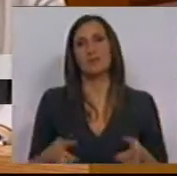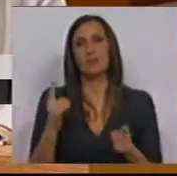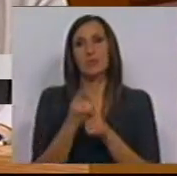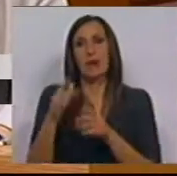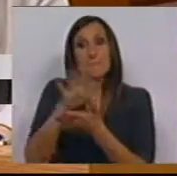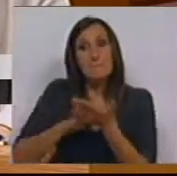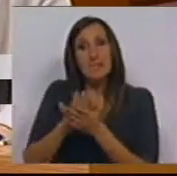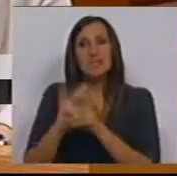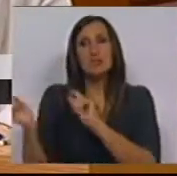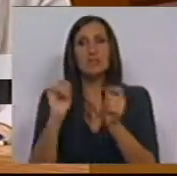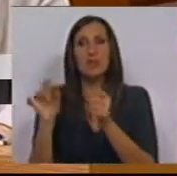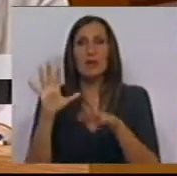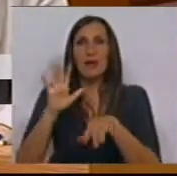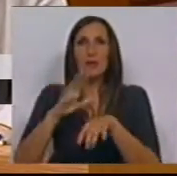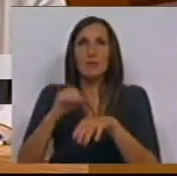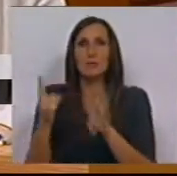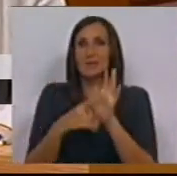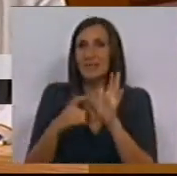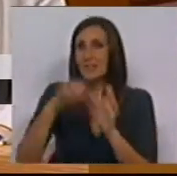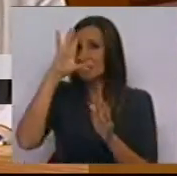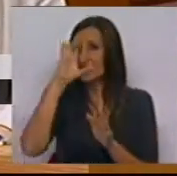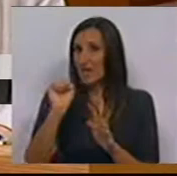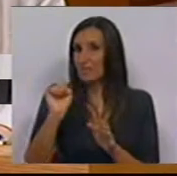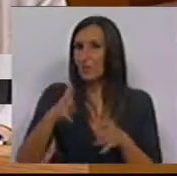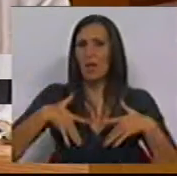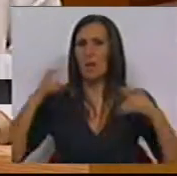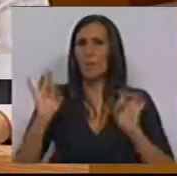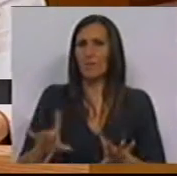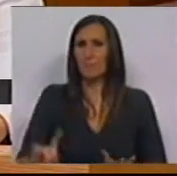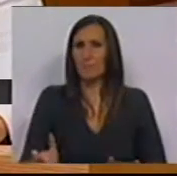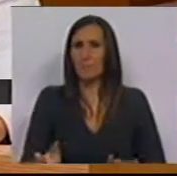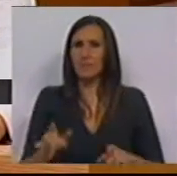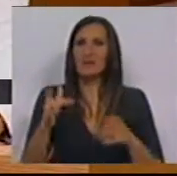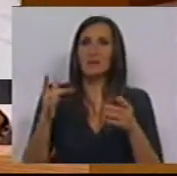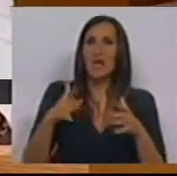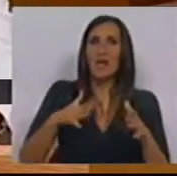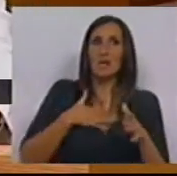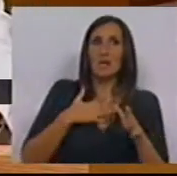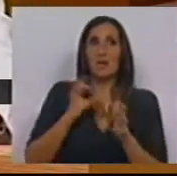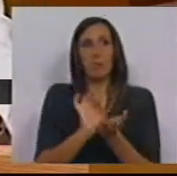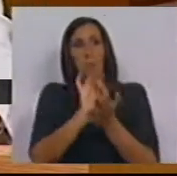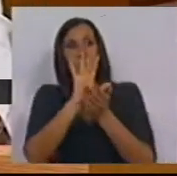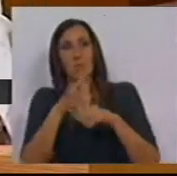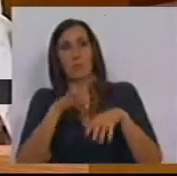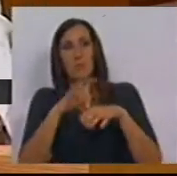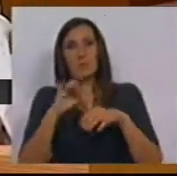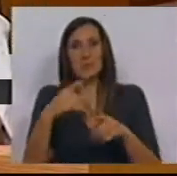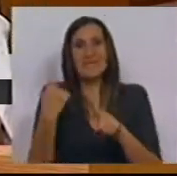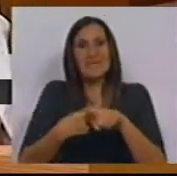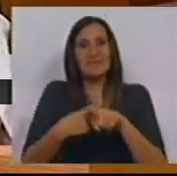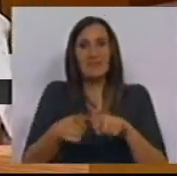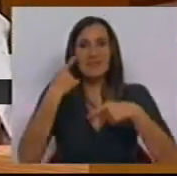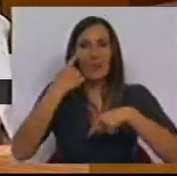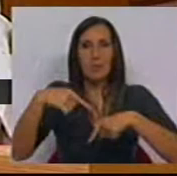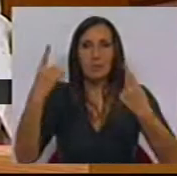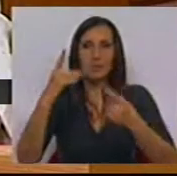discussão é sobre a necessidade do Estado não se demitir, nem ser dispensado da persecução do interesse